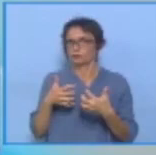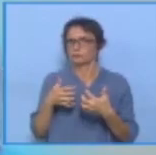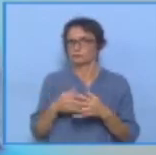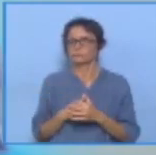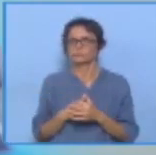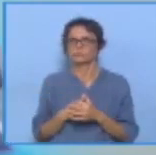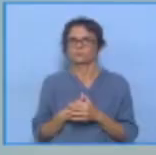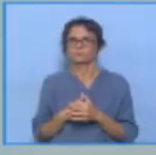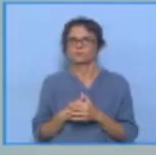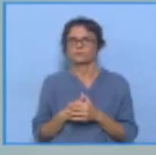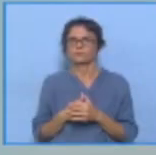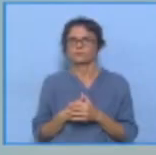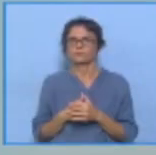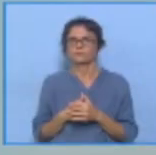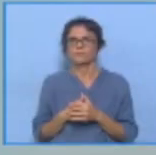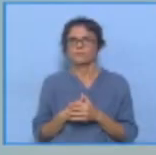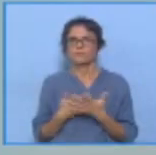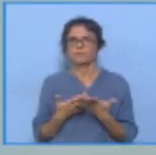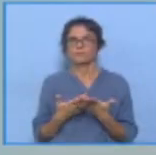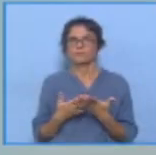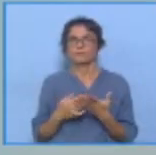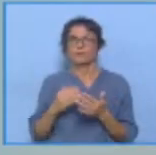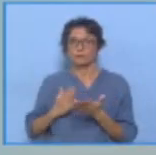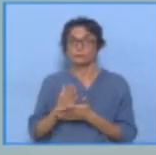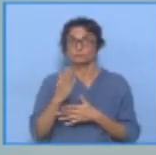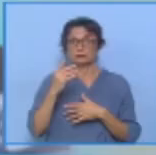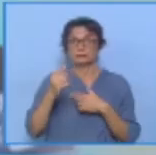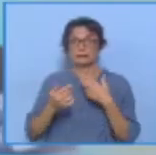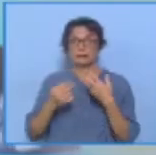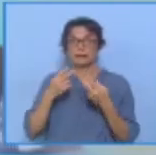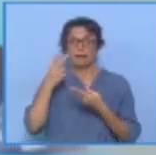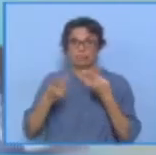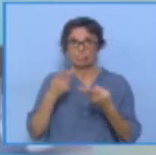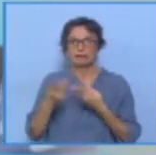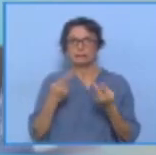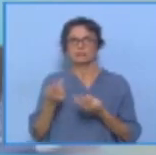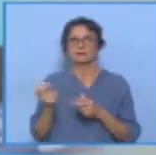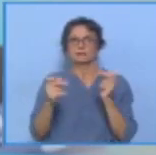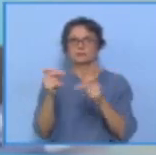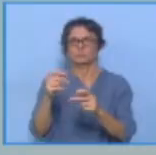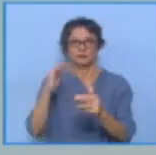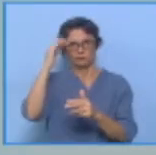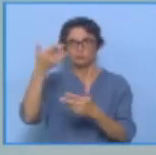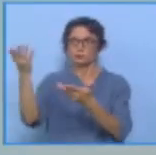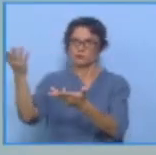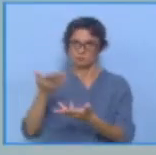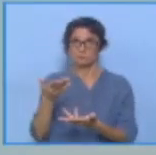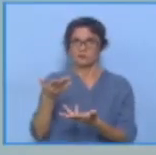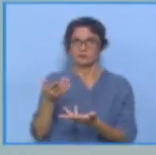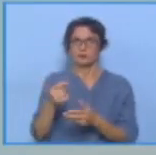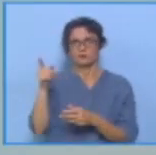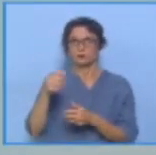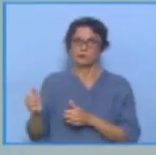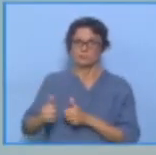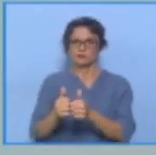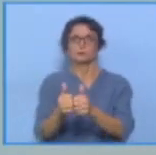interferência. Nós vamos continuar a analisar e informar sempre na Agência Eclésia sobre esses acontecimentos e, portanto, fica desde já o convite para